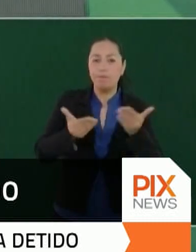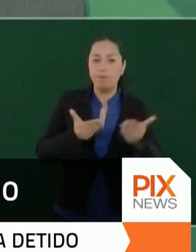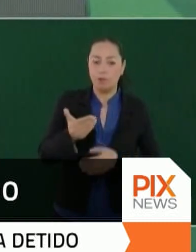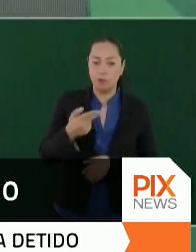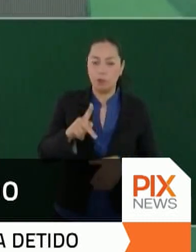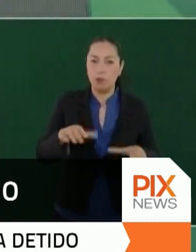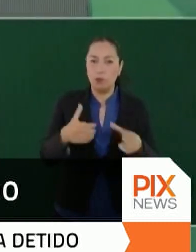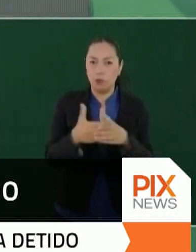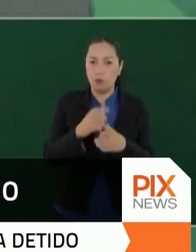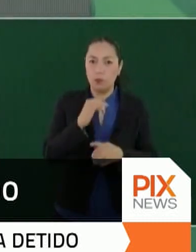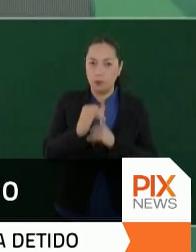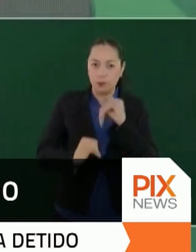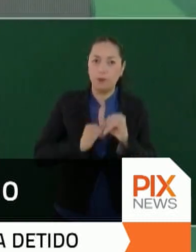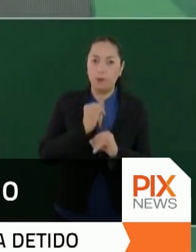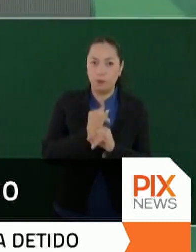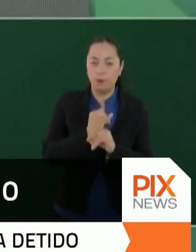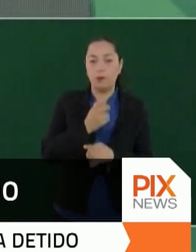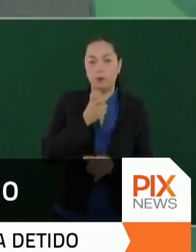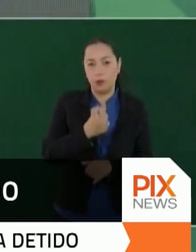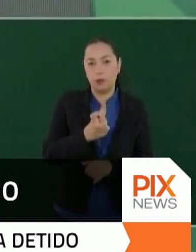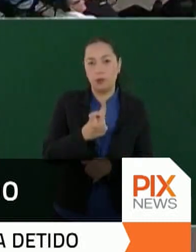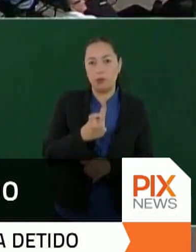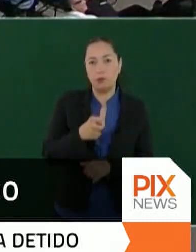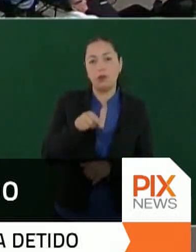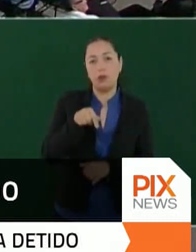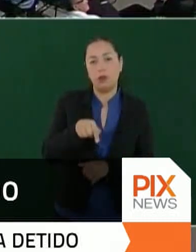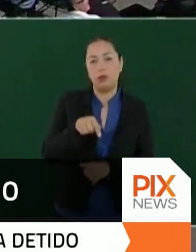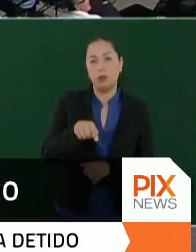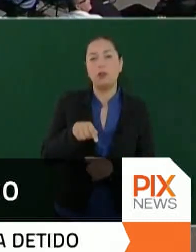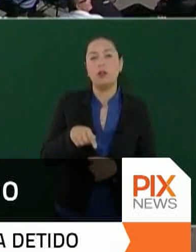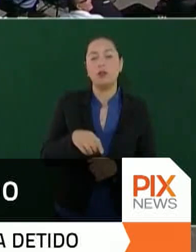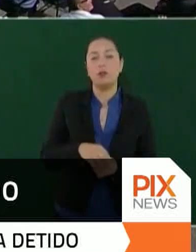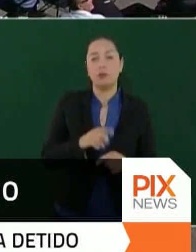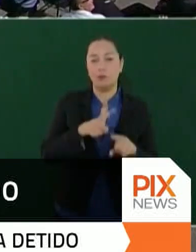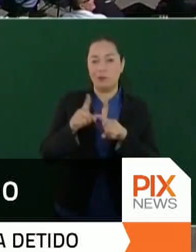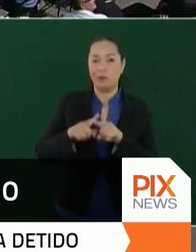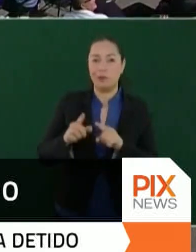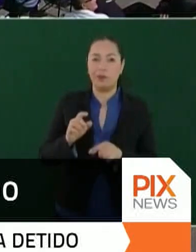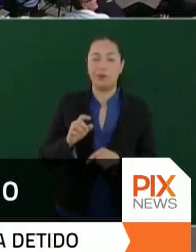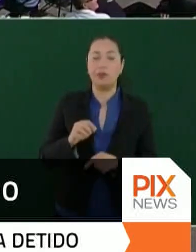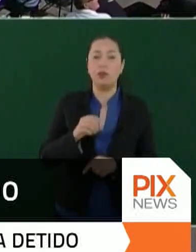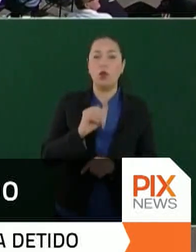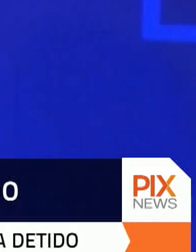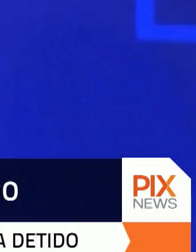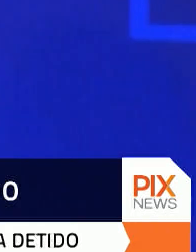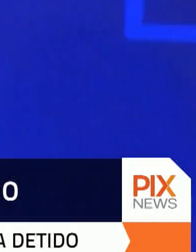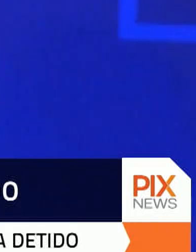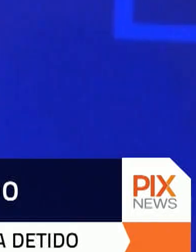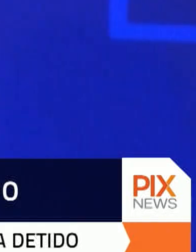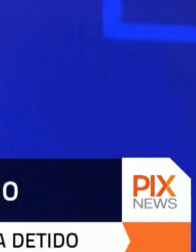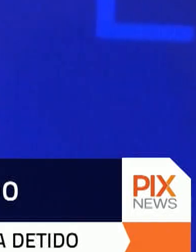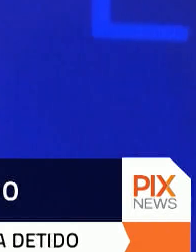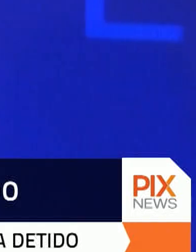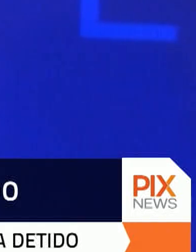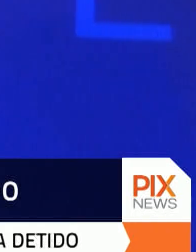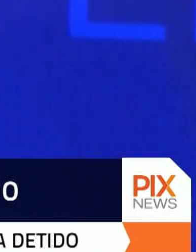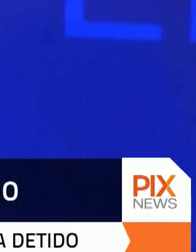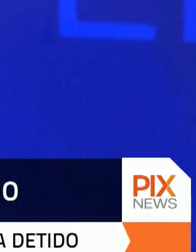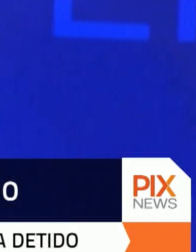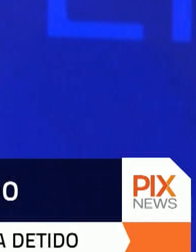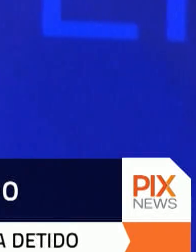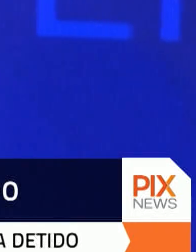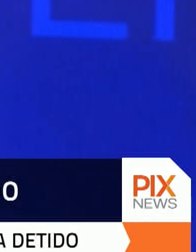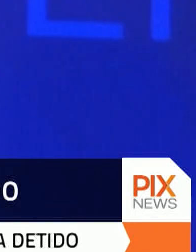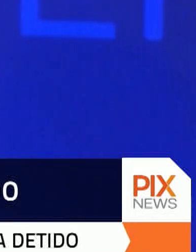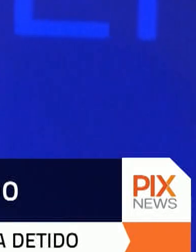Embaixada a ministra das relações exteriores equatoriana Gabriela sommerfeld disse que o país está aberto a restabelecer